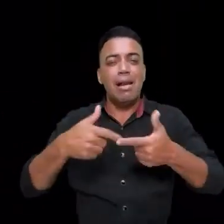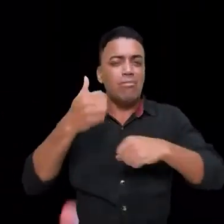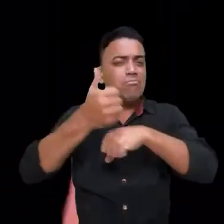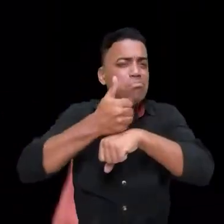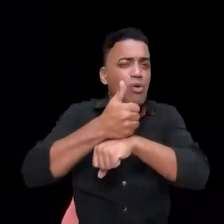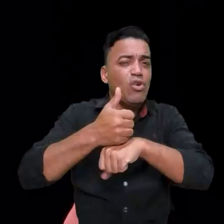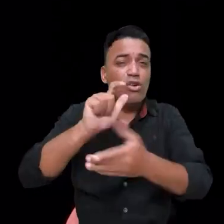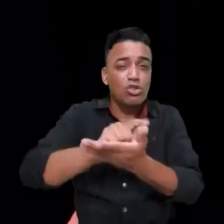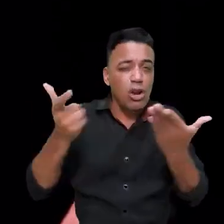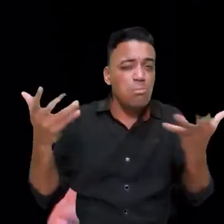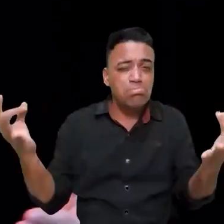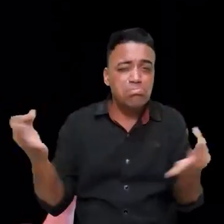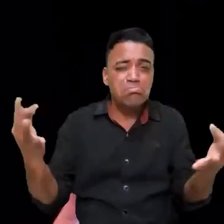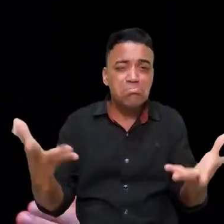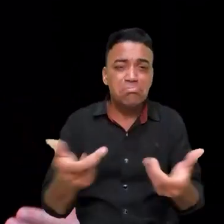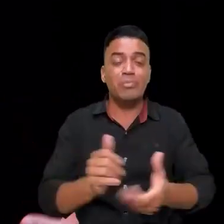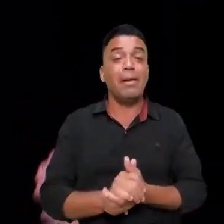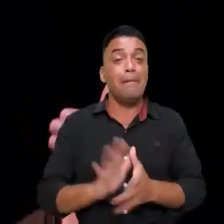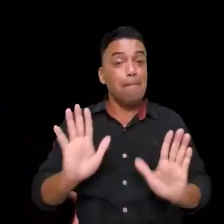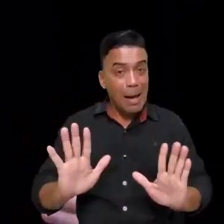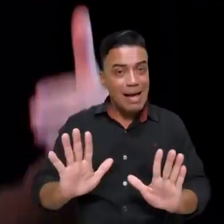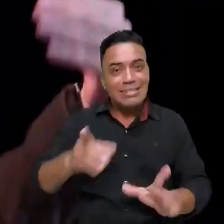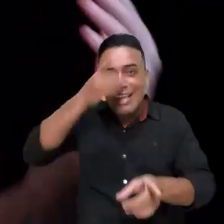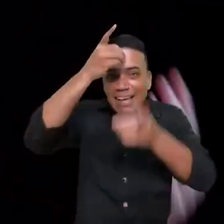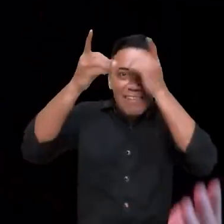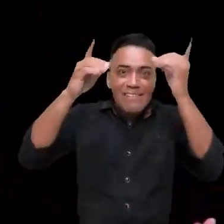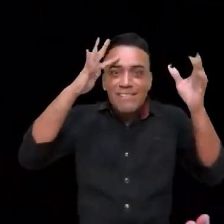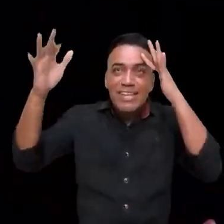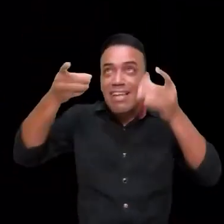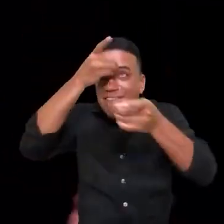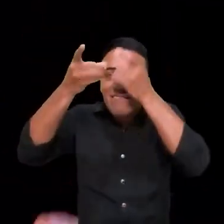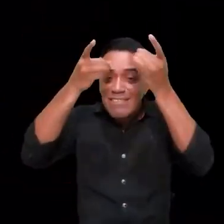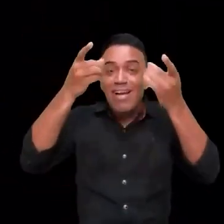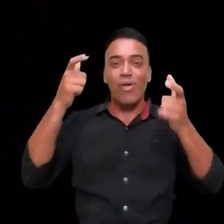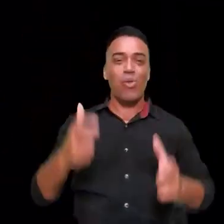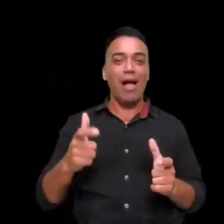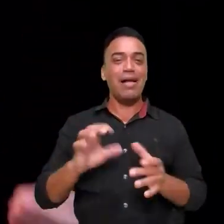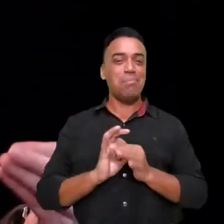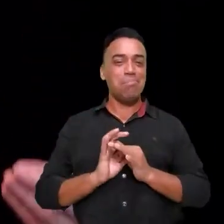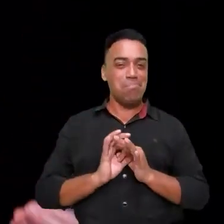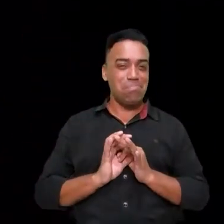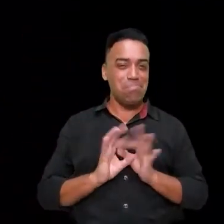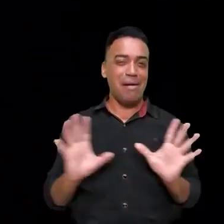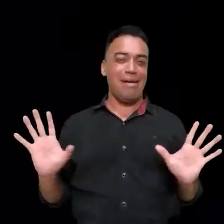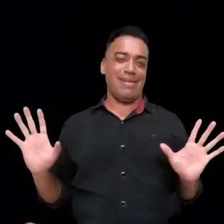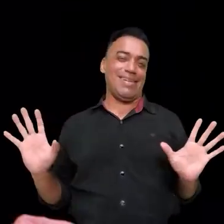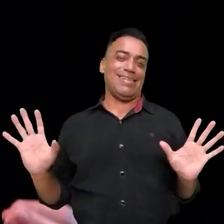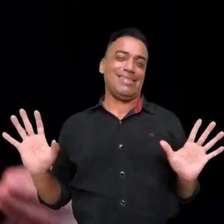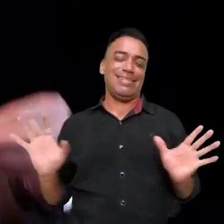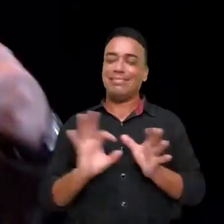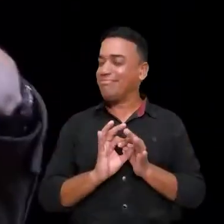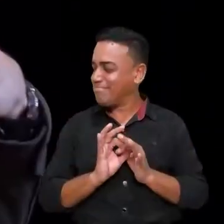incríveis, esse lugar. Mas a ficção nos traz para um outro lugar também, onde nos permite, né,